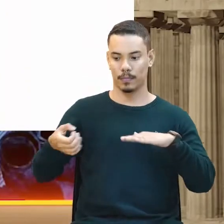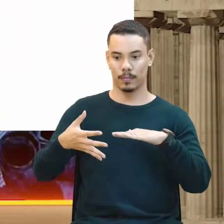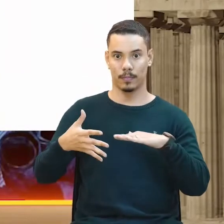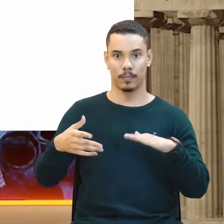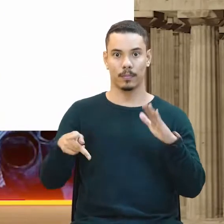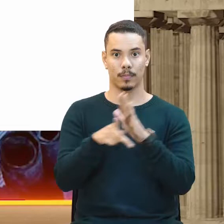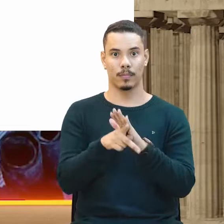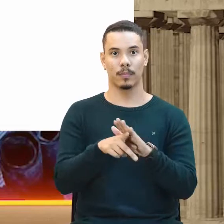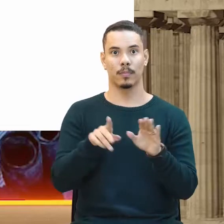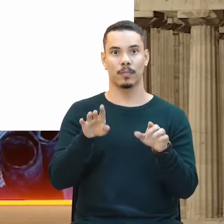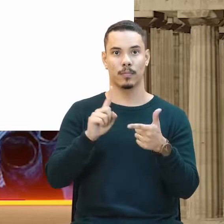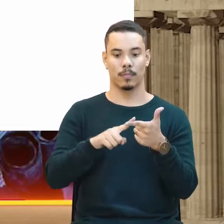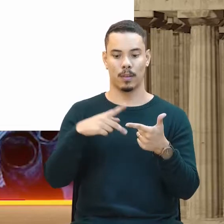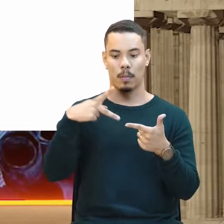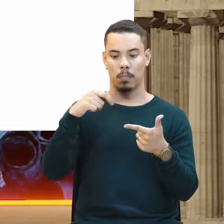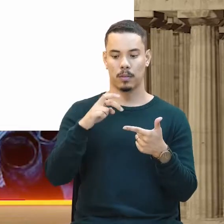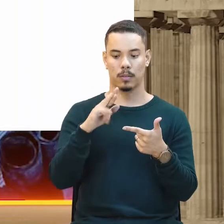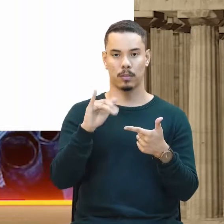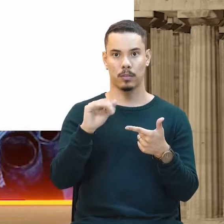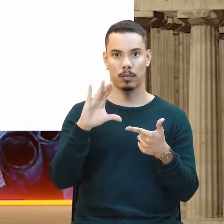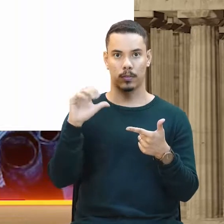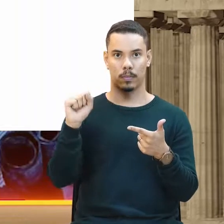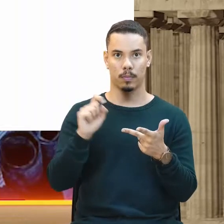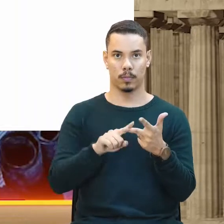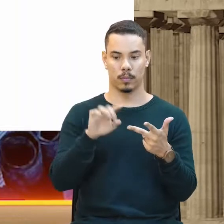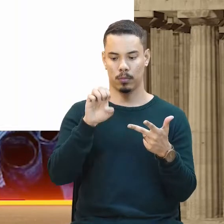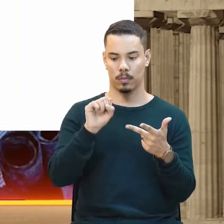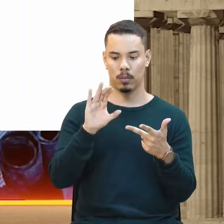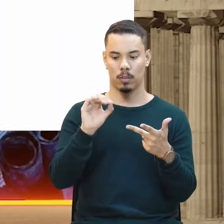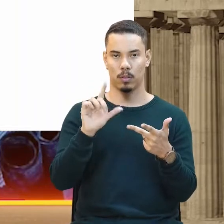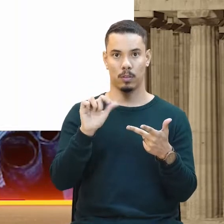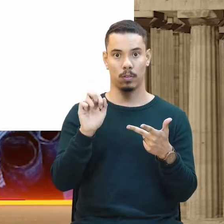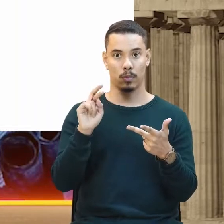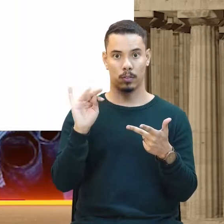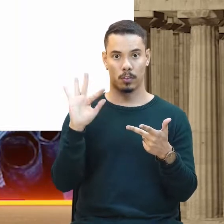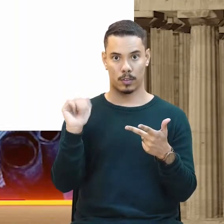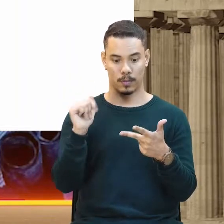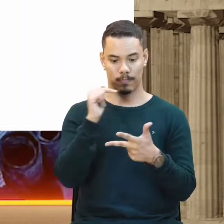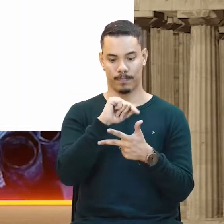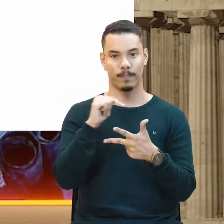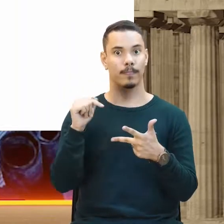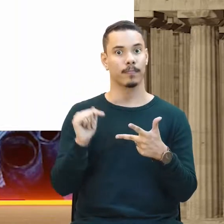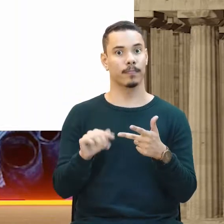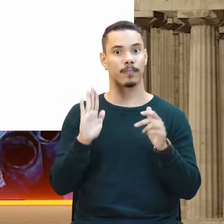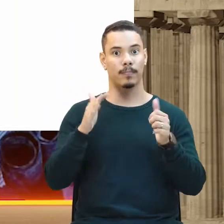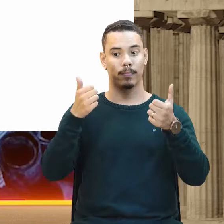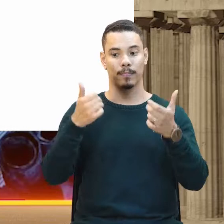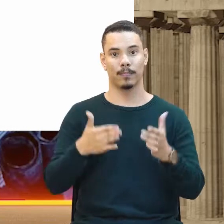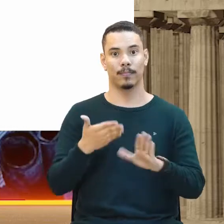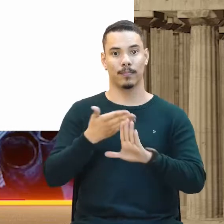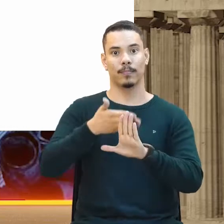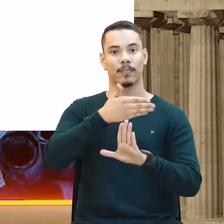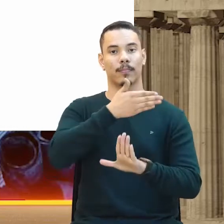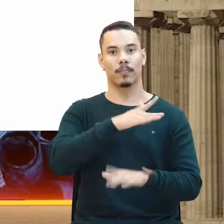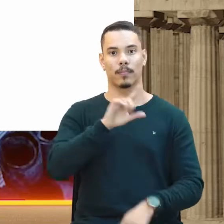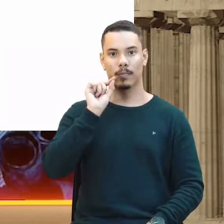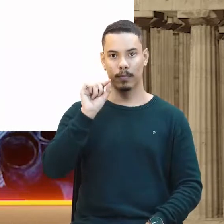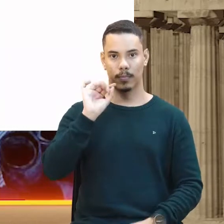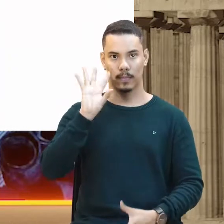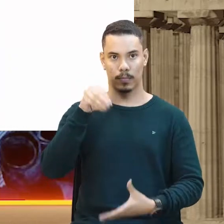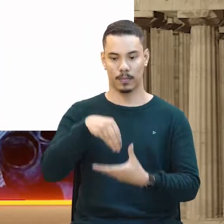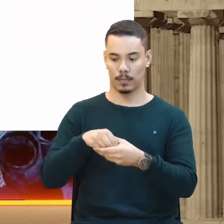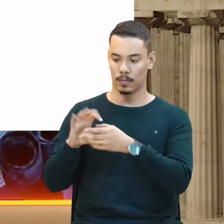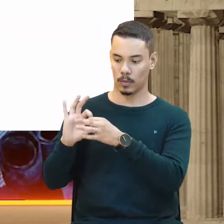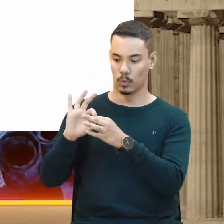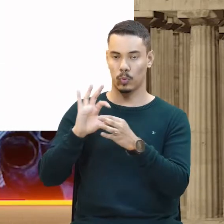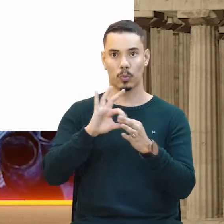e a escolástica. Galerinha, como eu estava falando anteriormente, dentro de um contexto